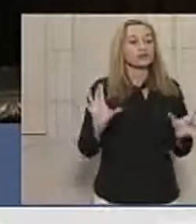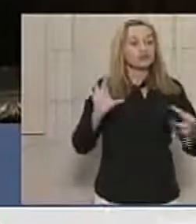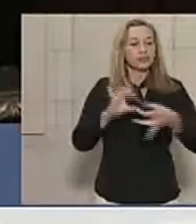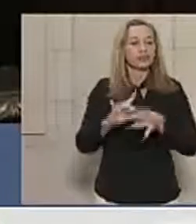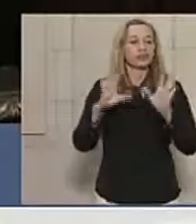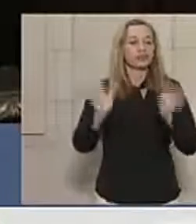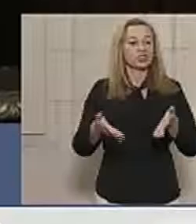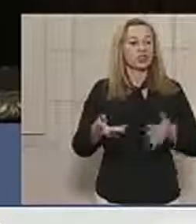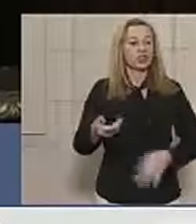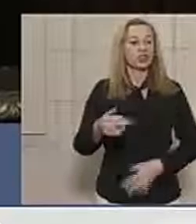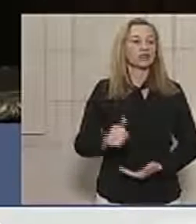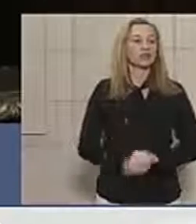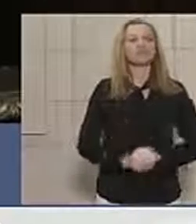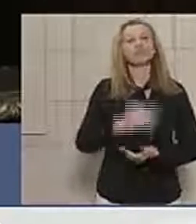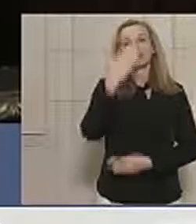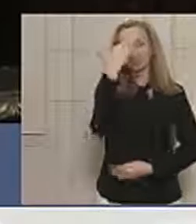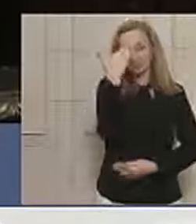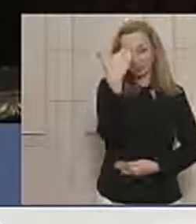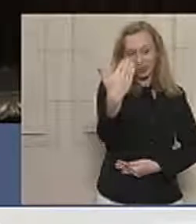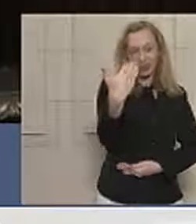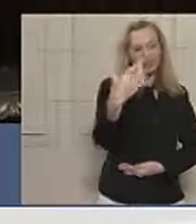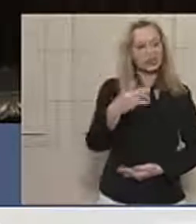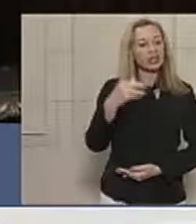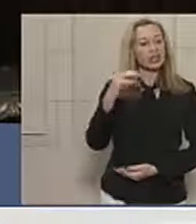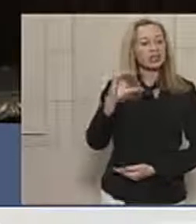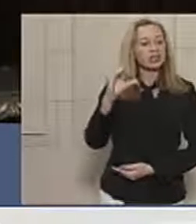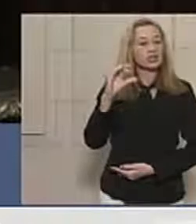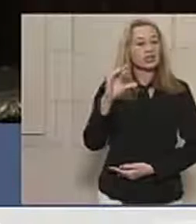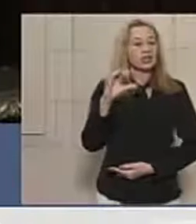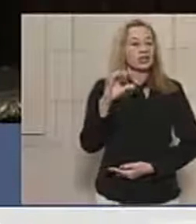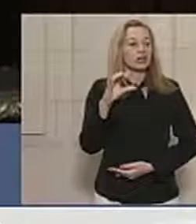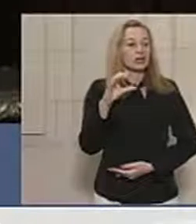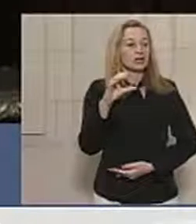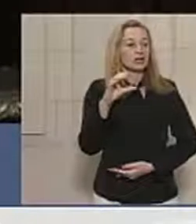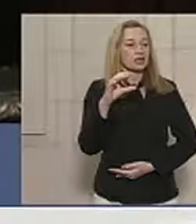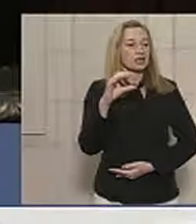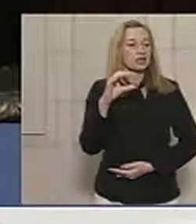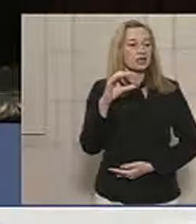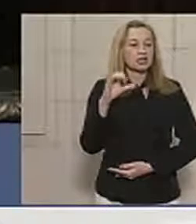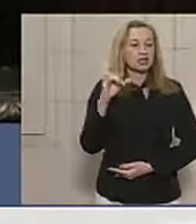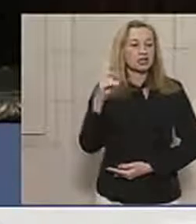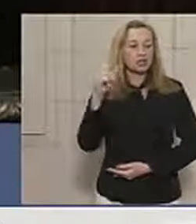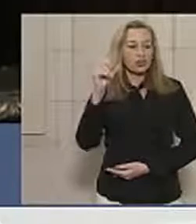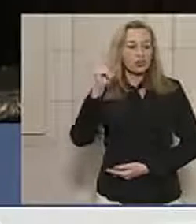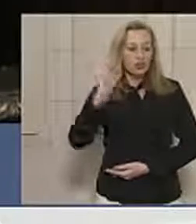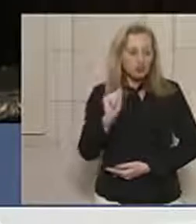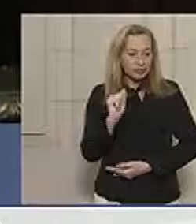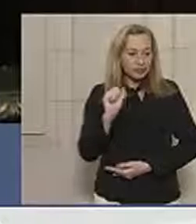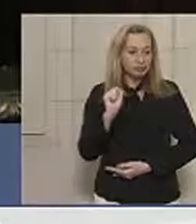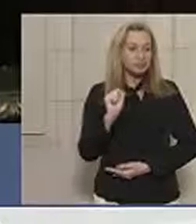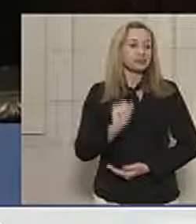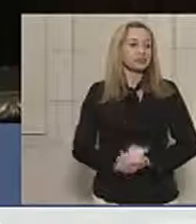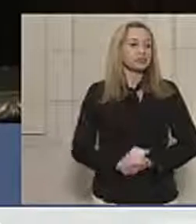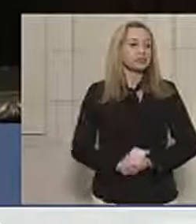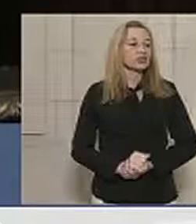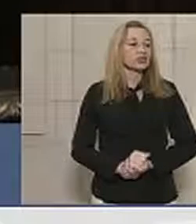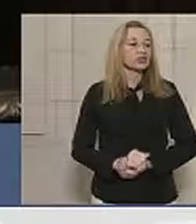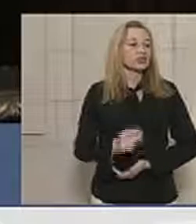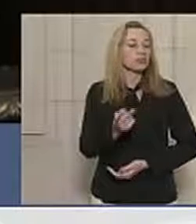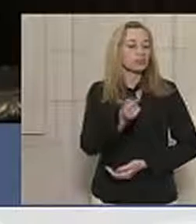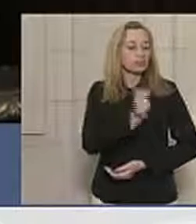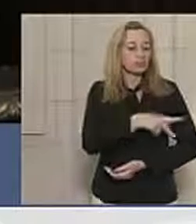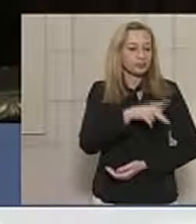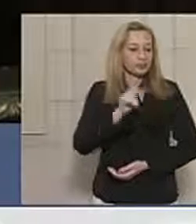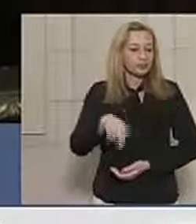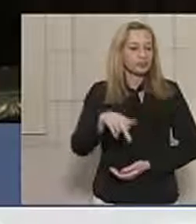já, agradeço a Silvia Capanema, deputada parlamentar de Saint-Denis, professora da